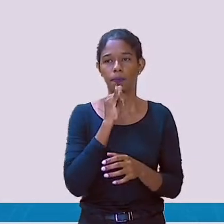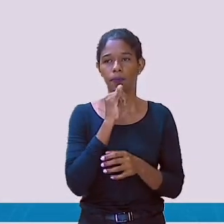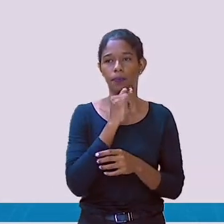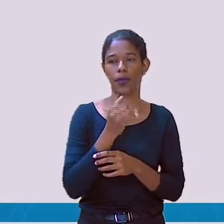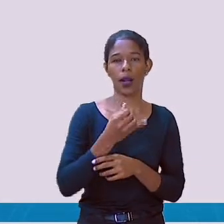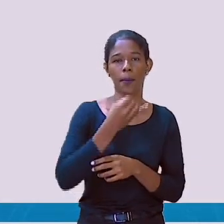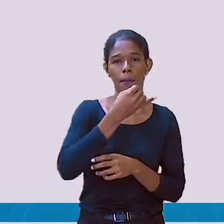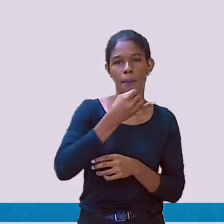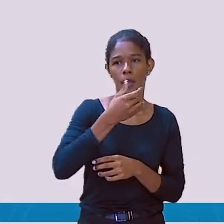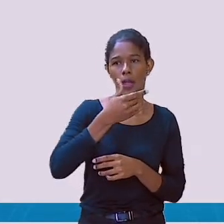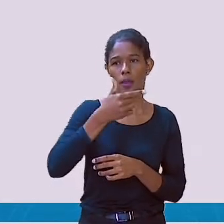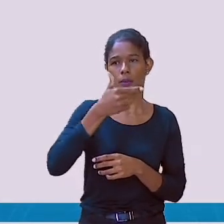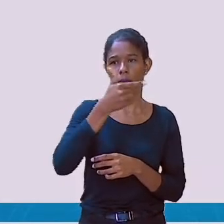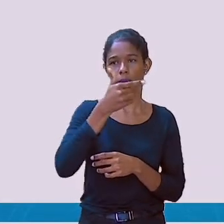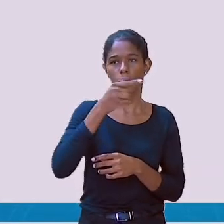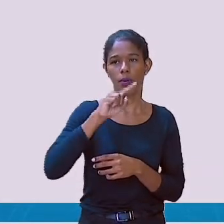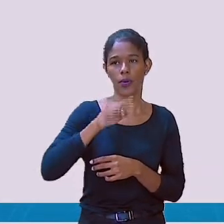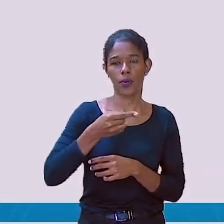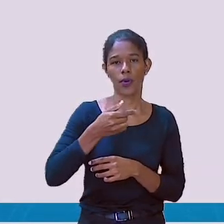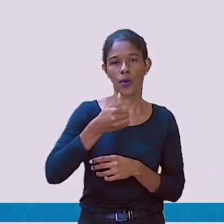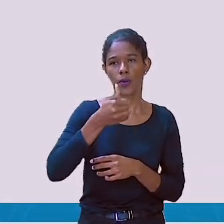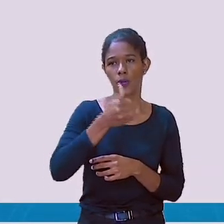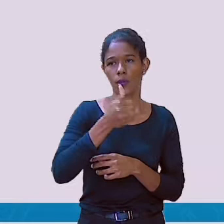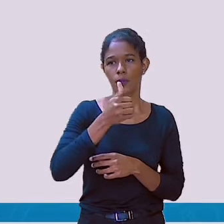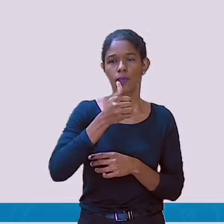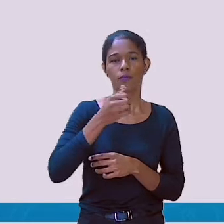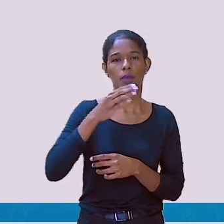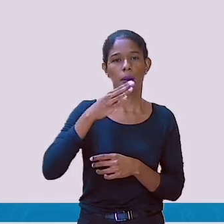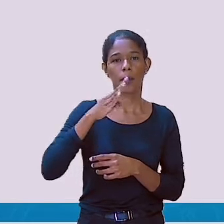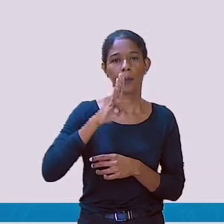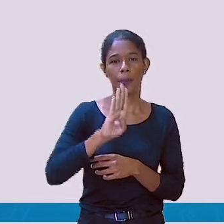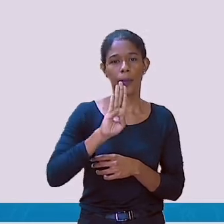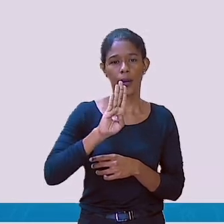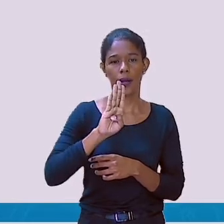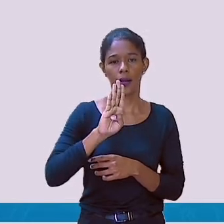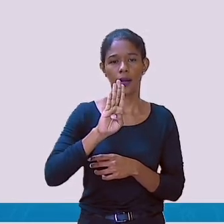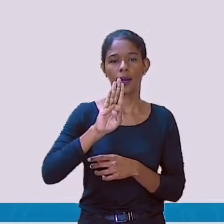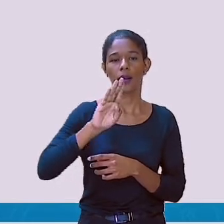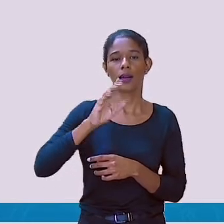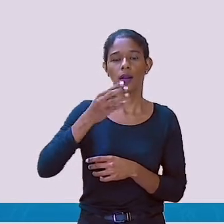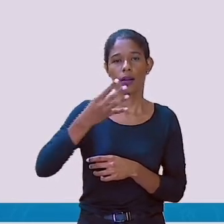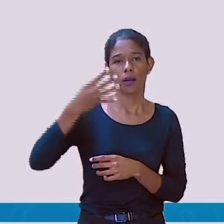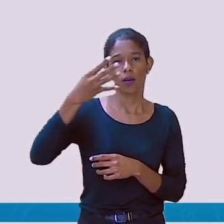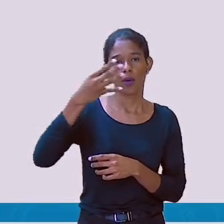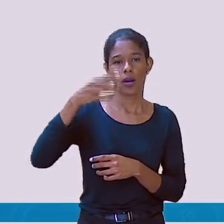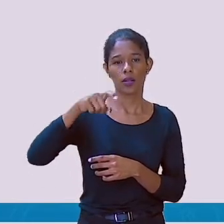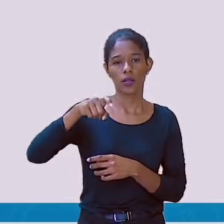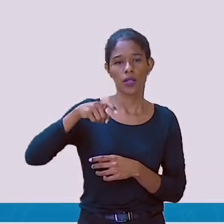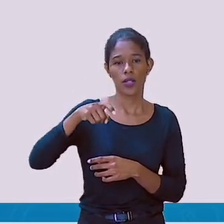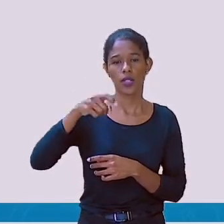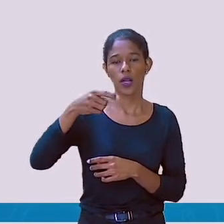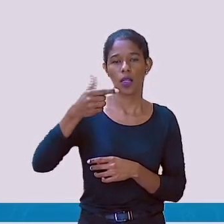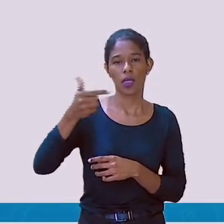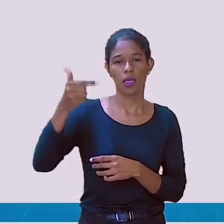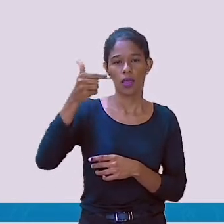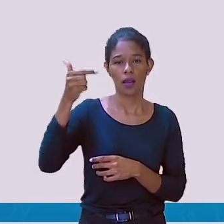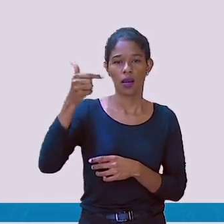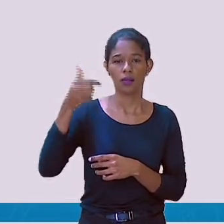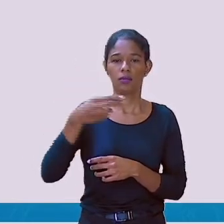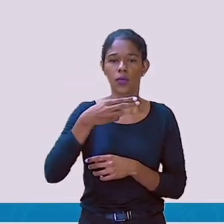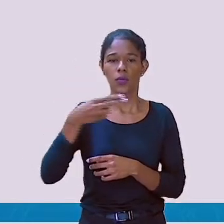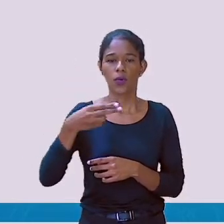vou somar os expoentes, 1 mais 2, que é igual a 3. Então, esse monômio é